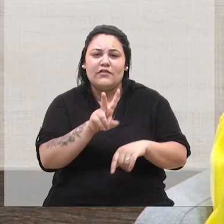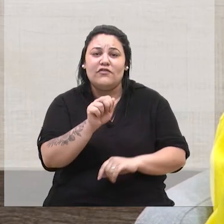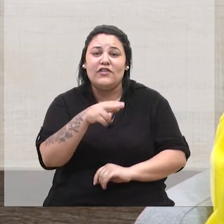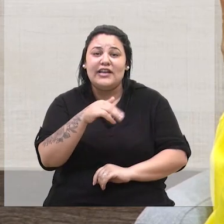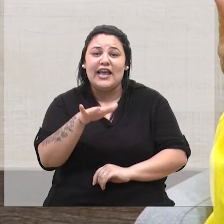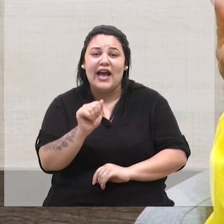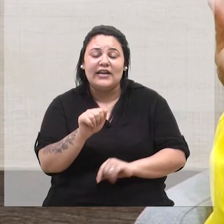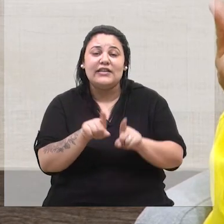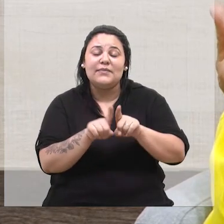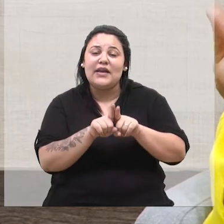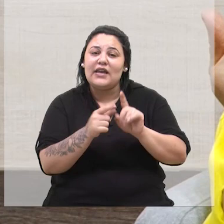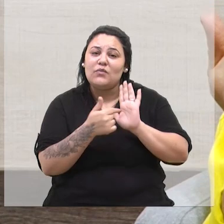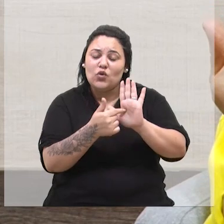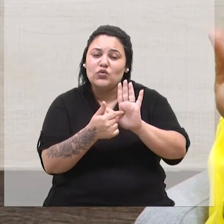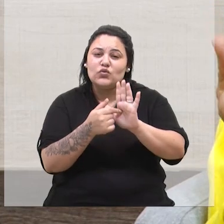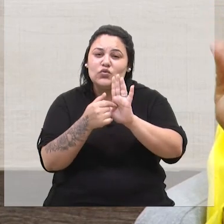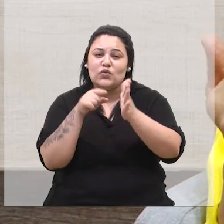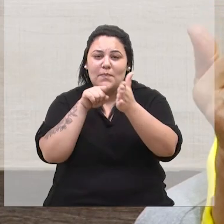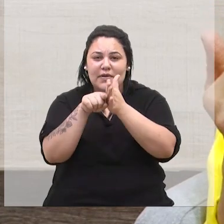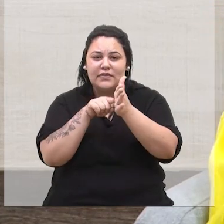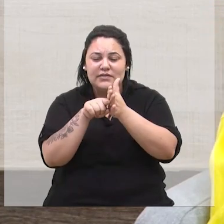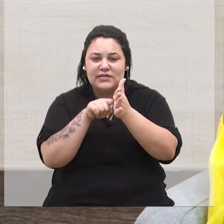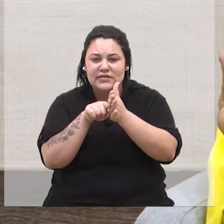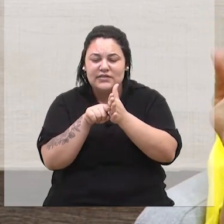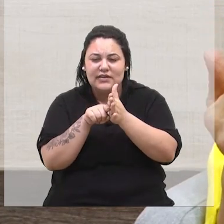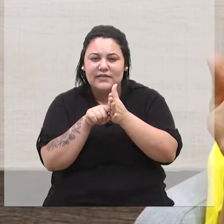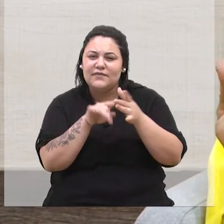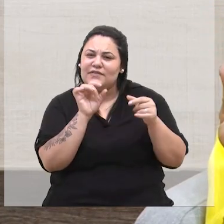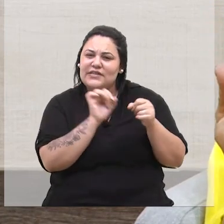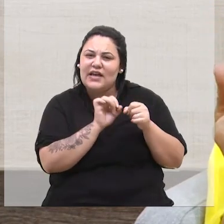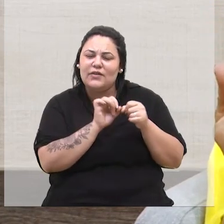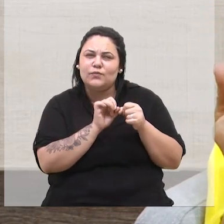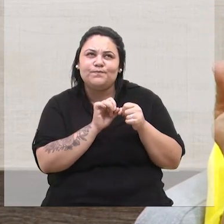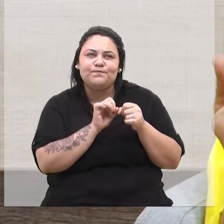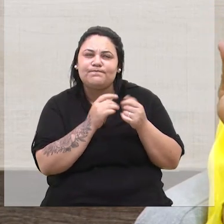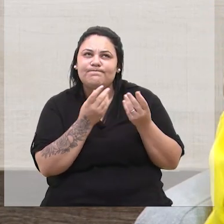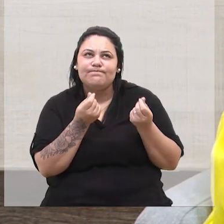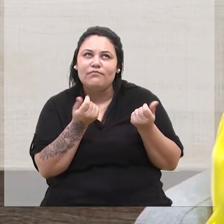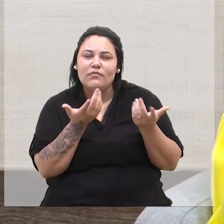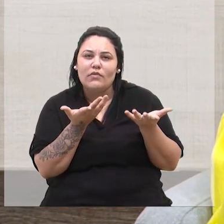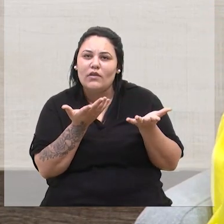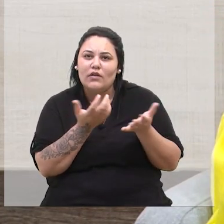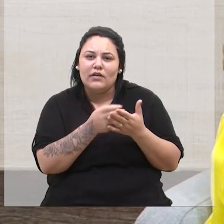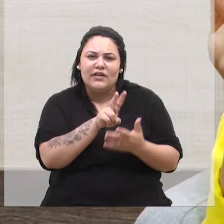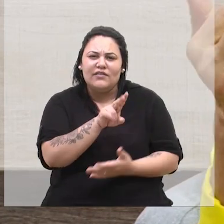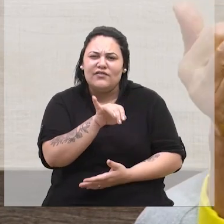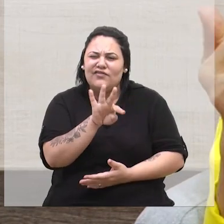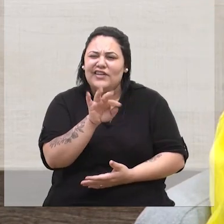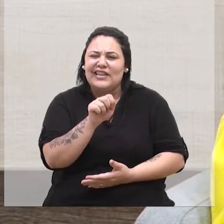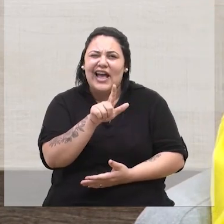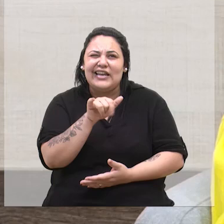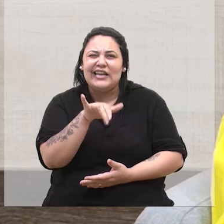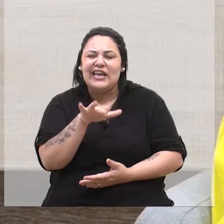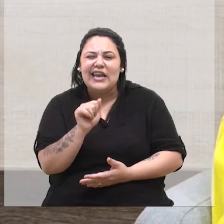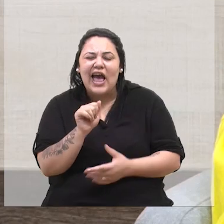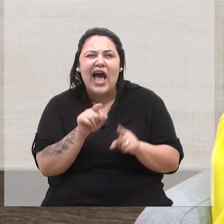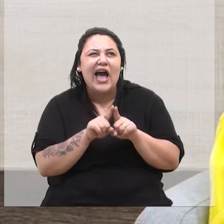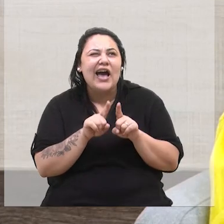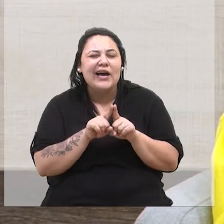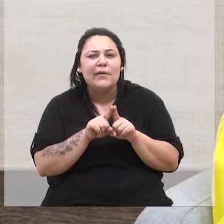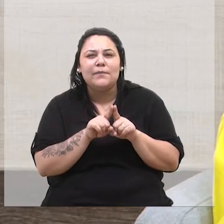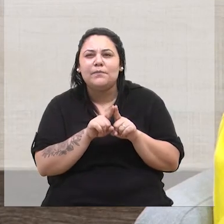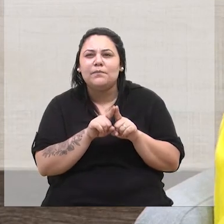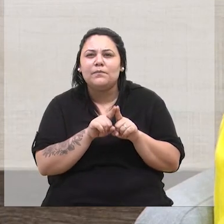Também eu trago aqui as pesquisas que foram feitas por Vitalina Froze,